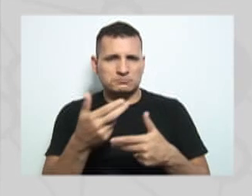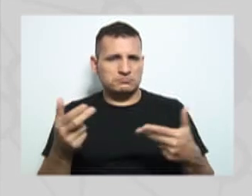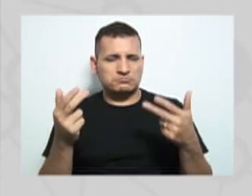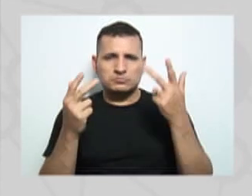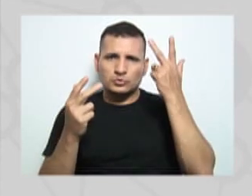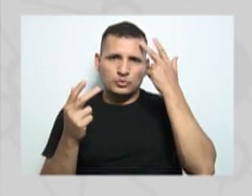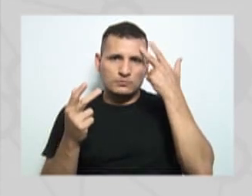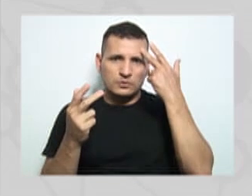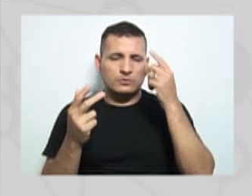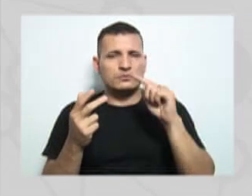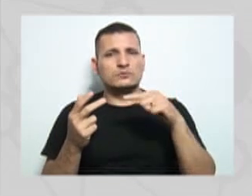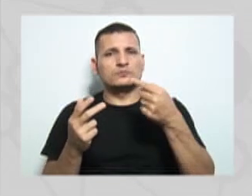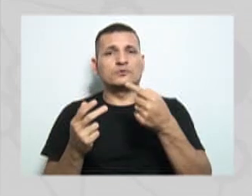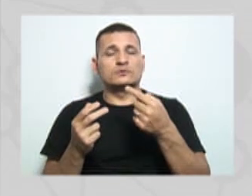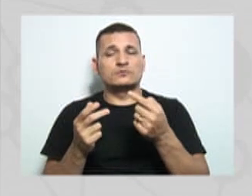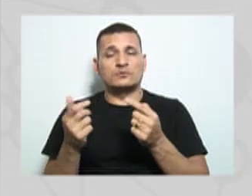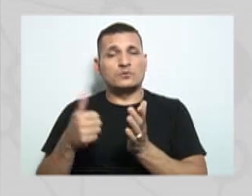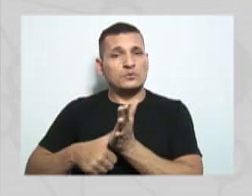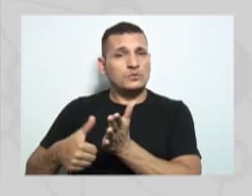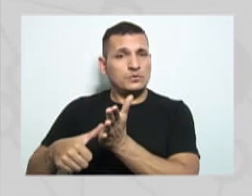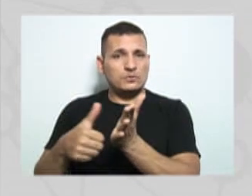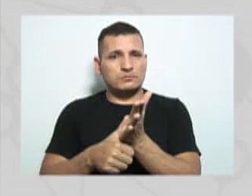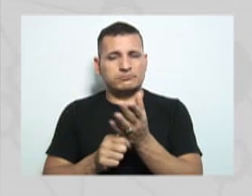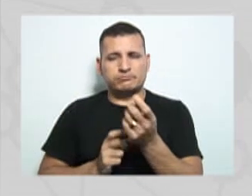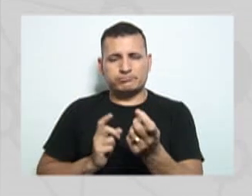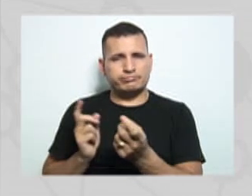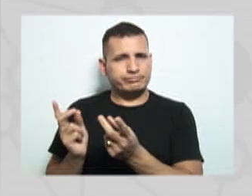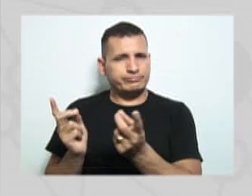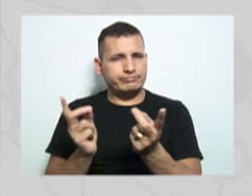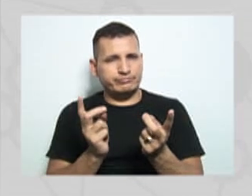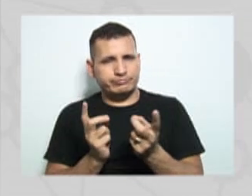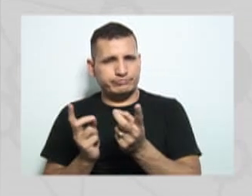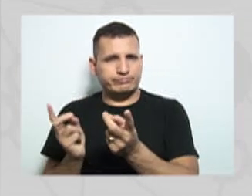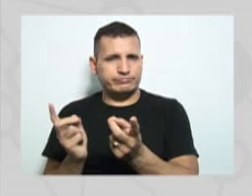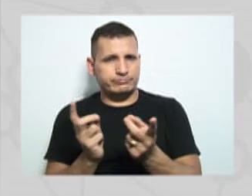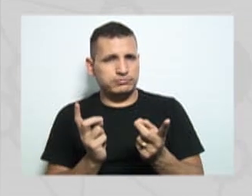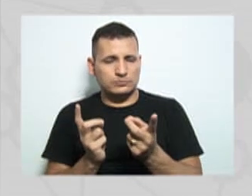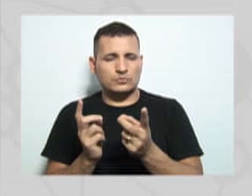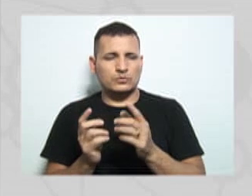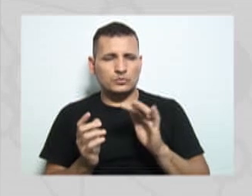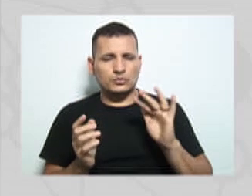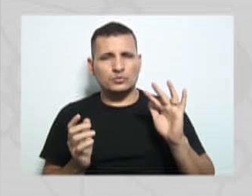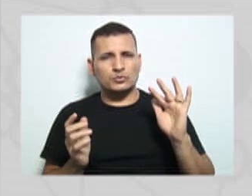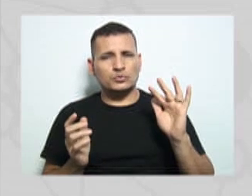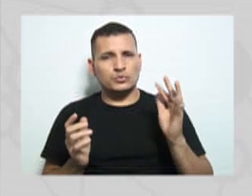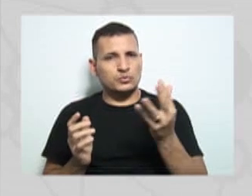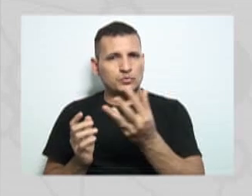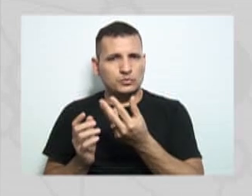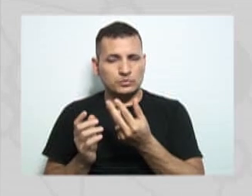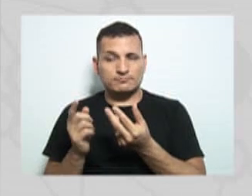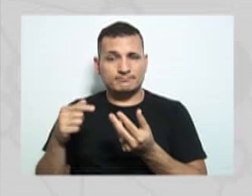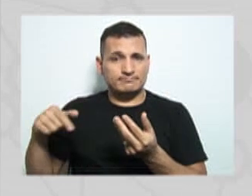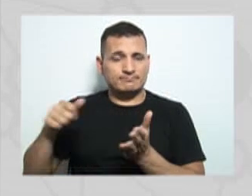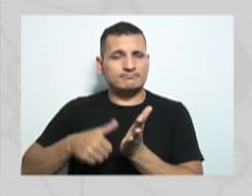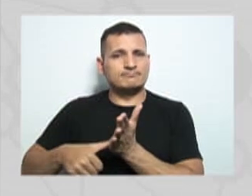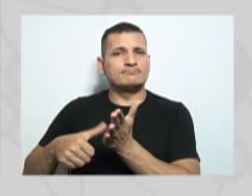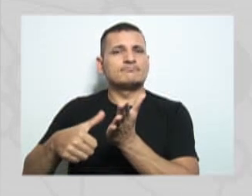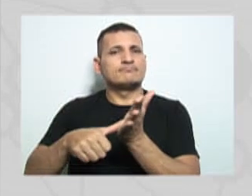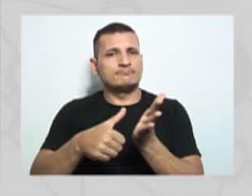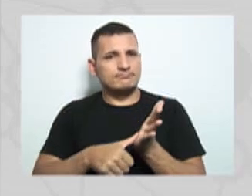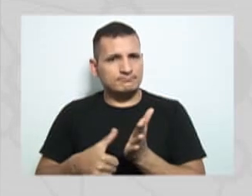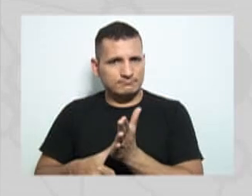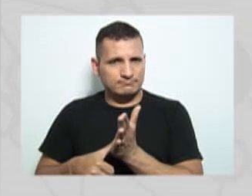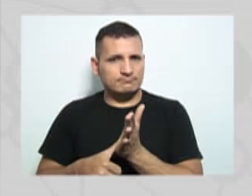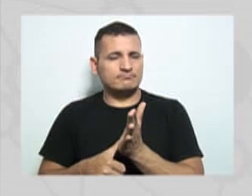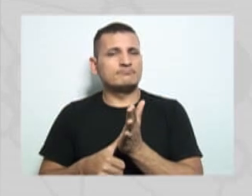ser vendidos aos próprios cooperados, toda a operação para os cooperados incide todos